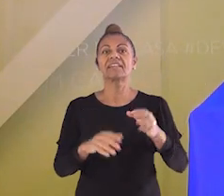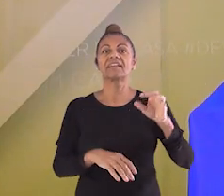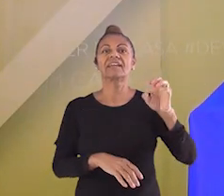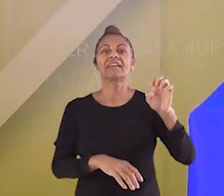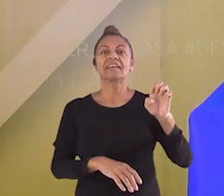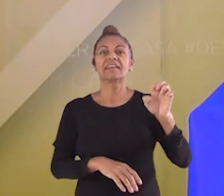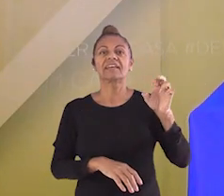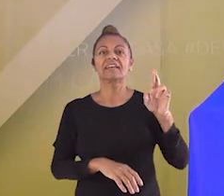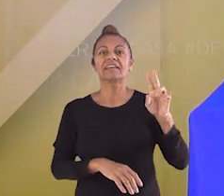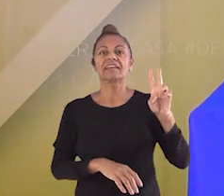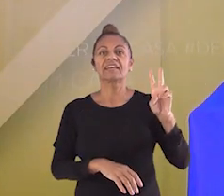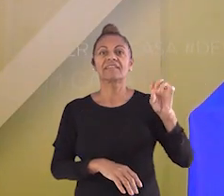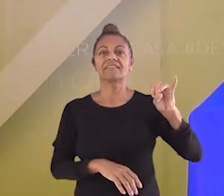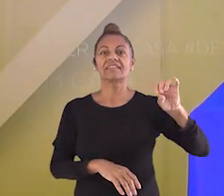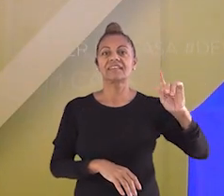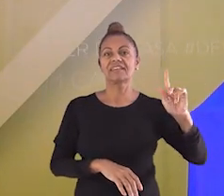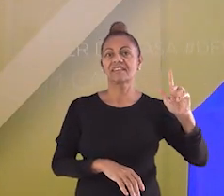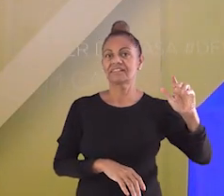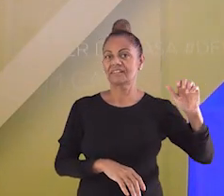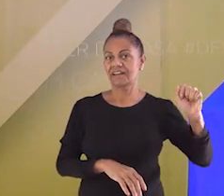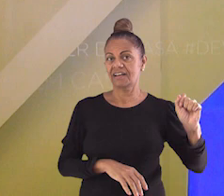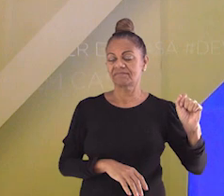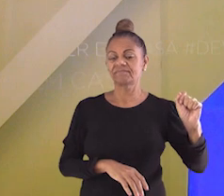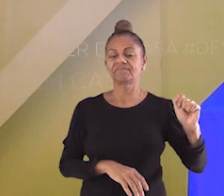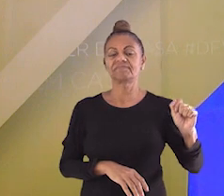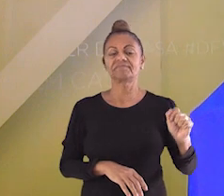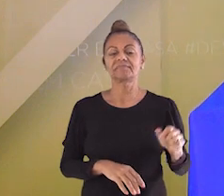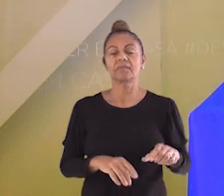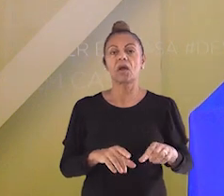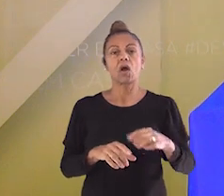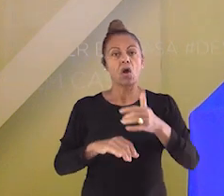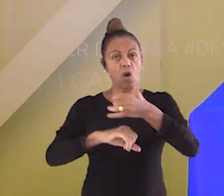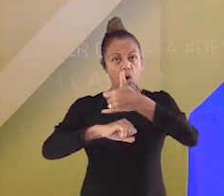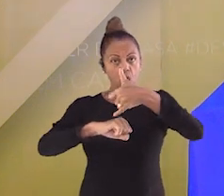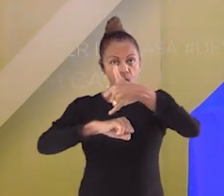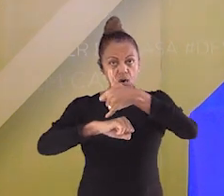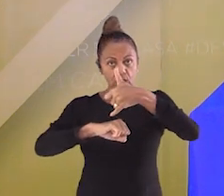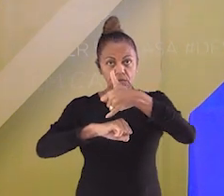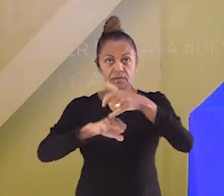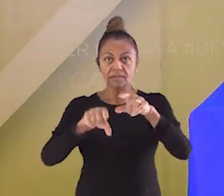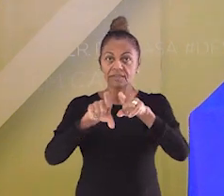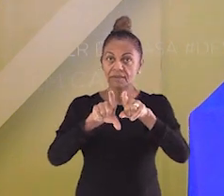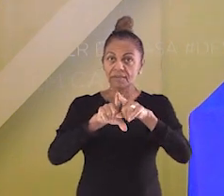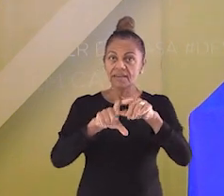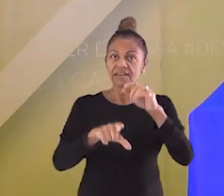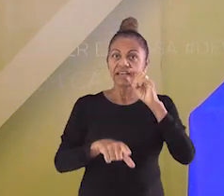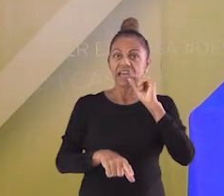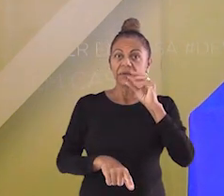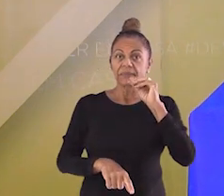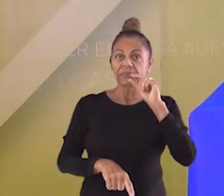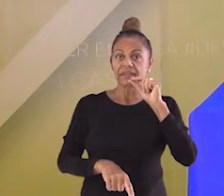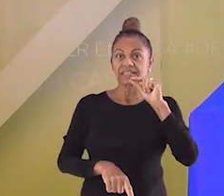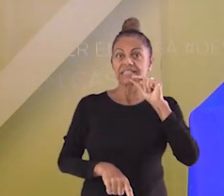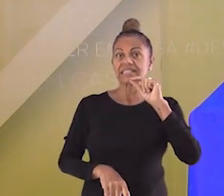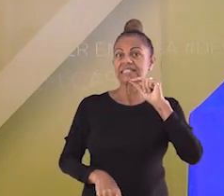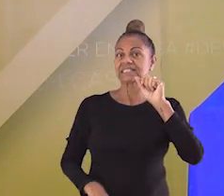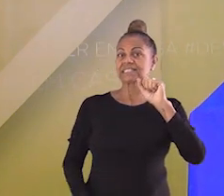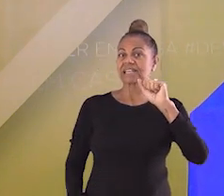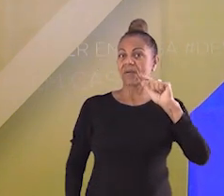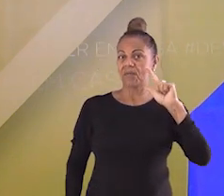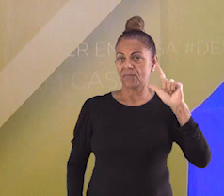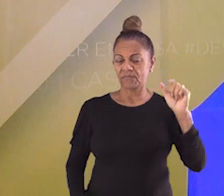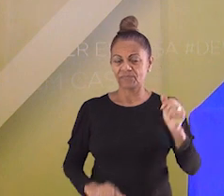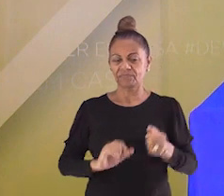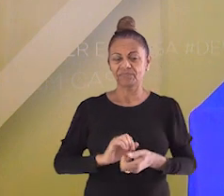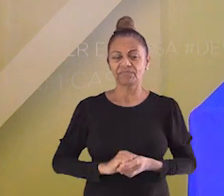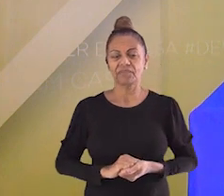exato, 4 ovos óleo para fritar. E o sal a gosto. Então é o seguinte, tendo tudo